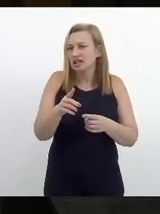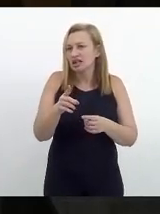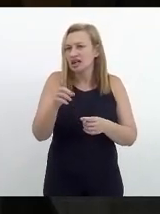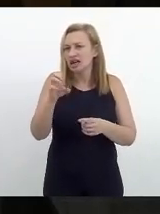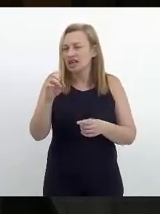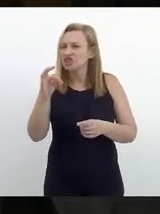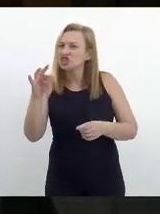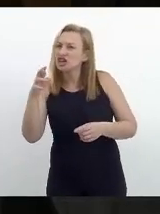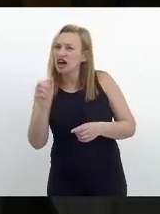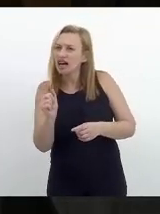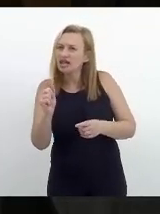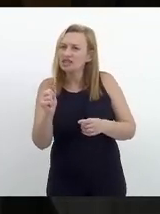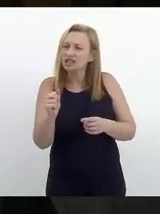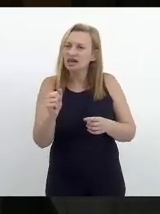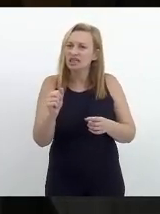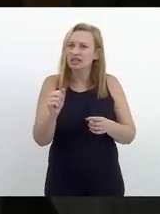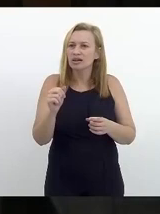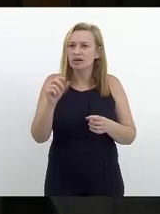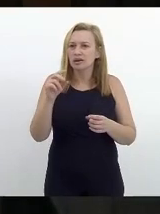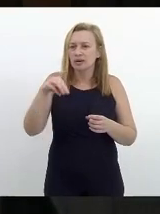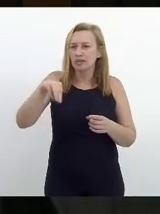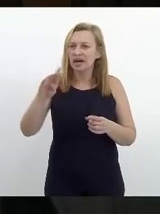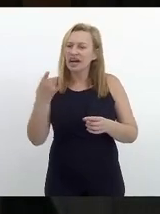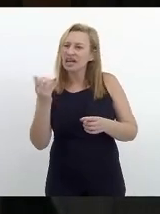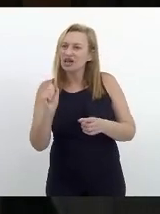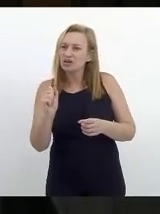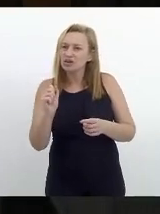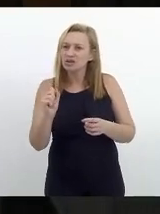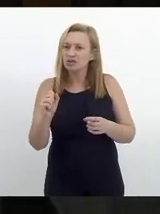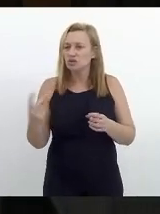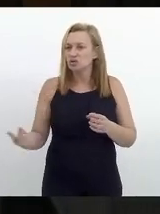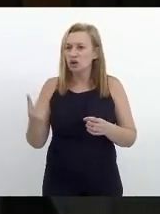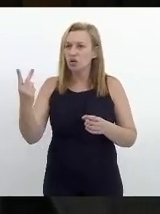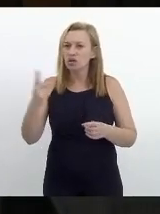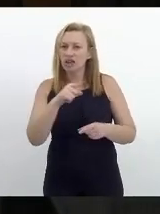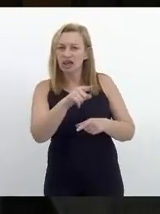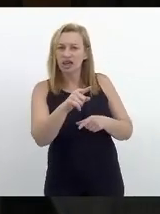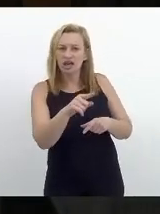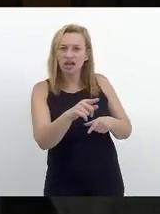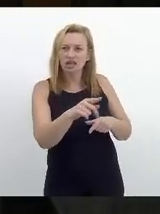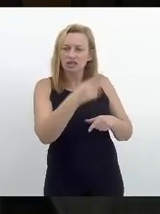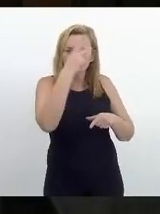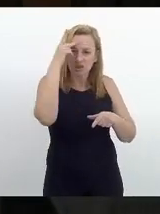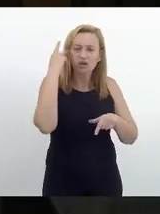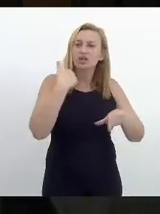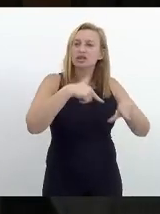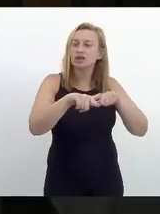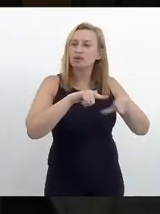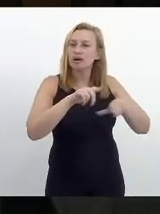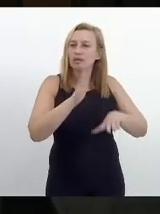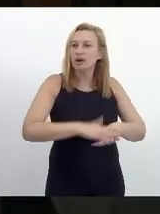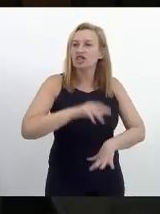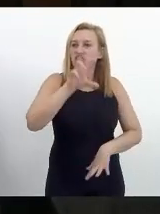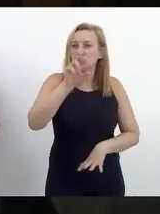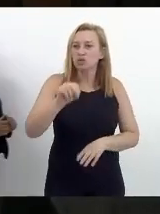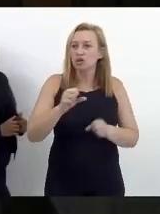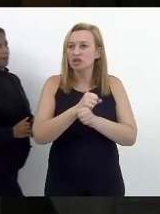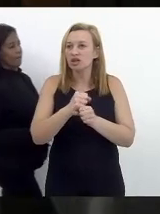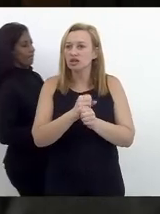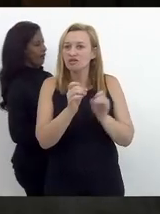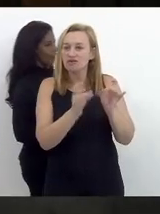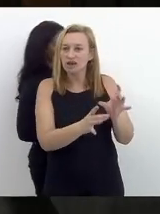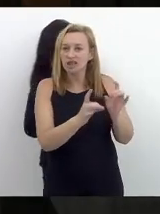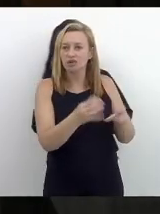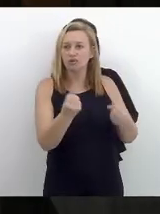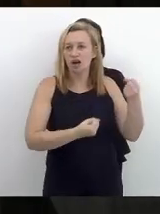Magalhães, resgatar os valores daqueles trabalhadores que ali estão há mais de 50 anos vendendo